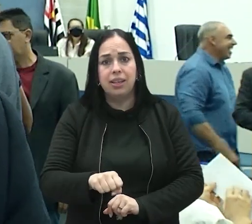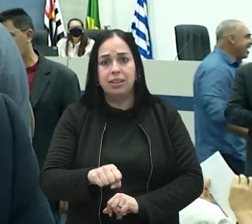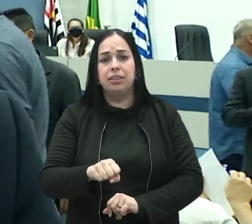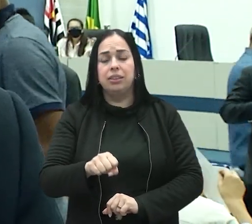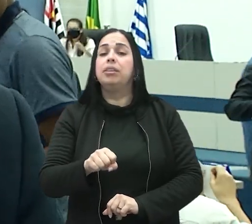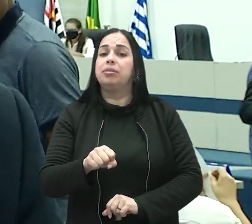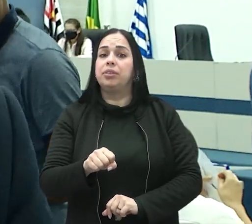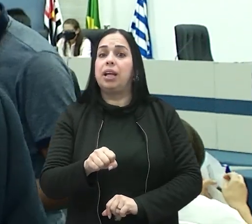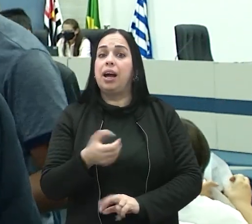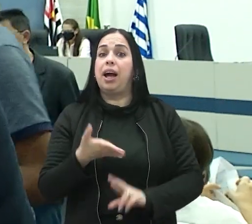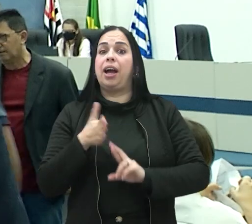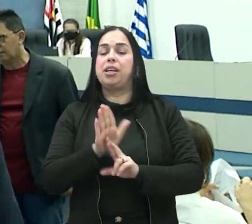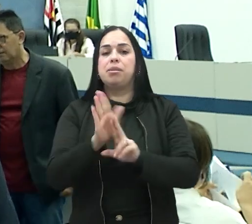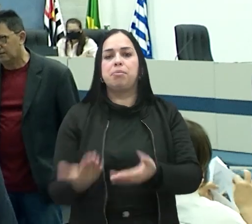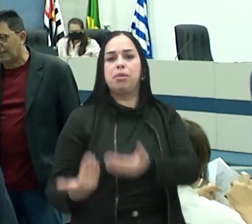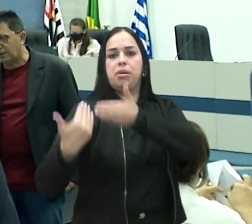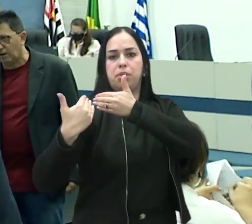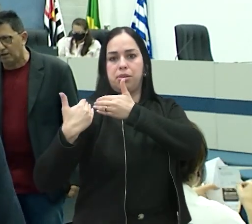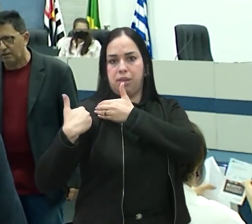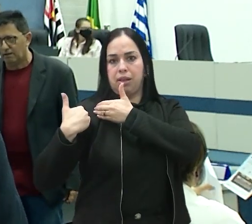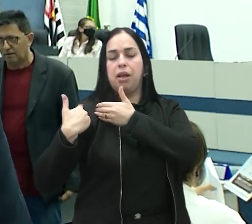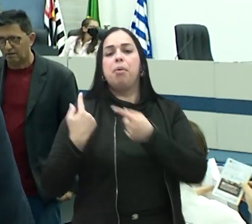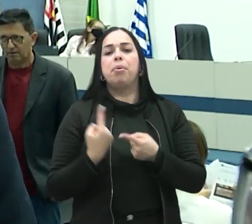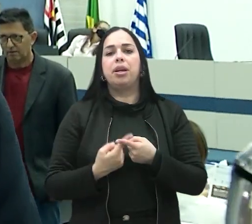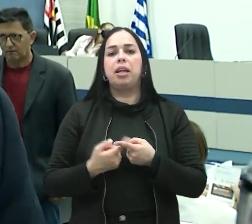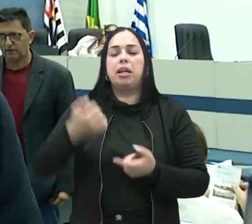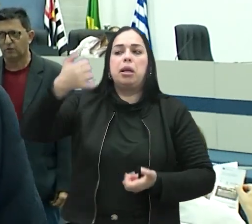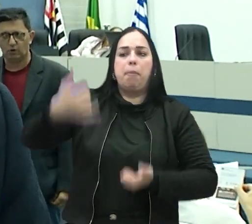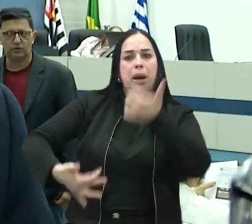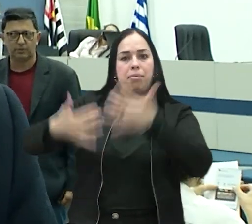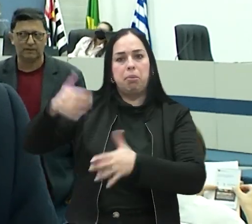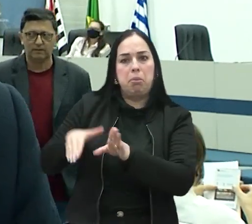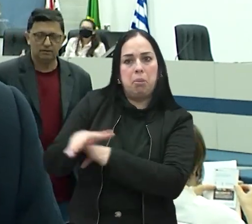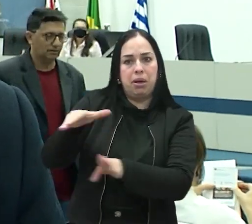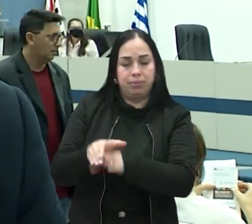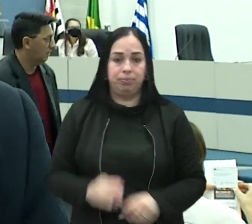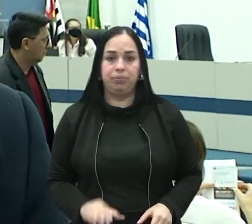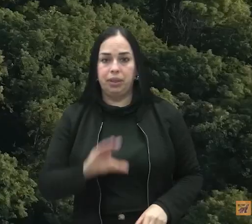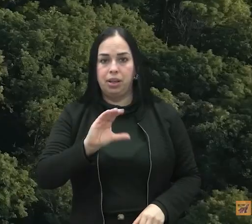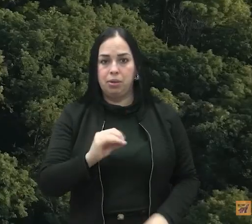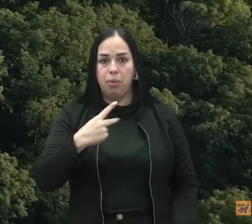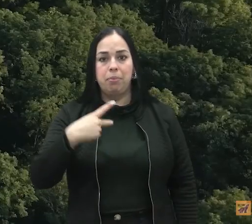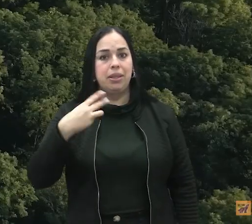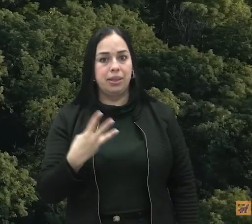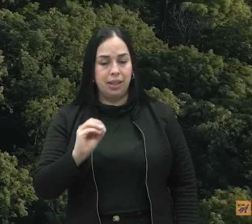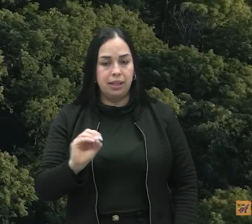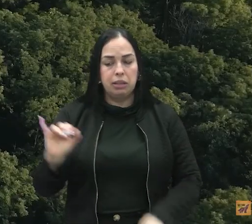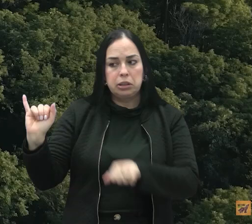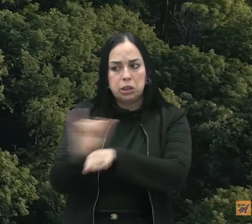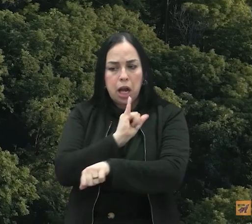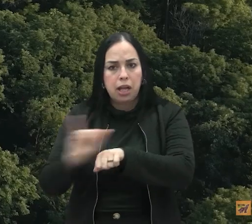estar à frente desse momento, porque tem muito a dizer, tem muito a alertar. A